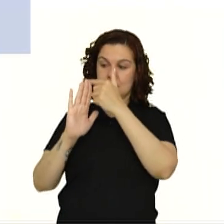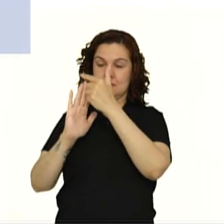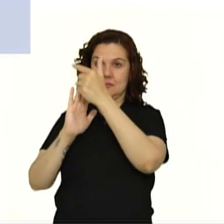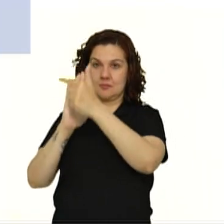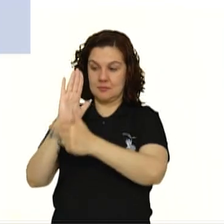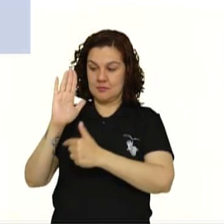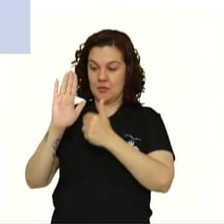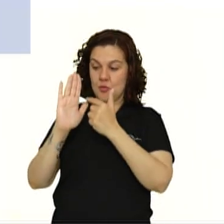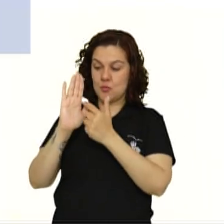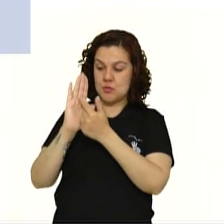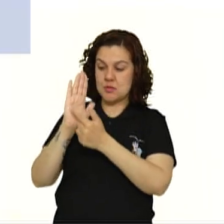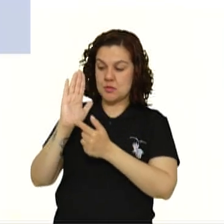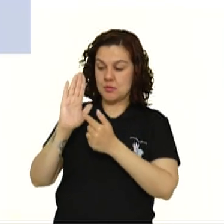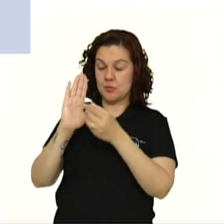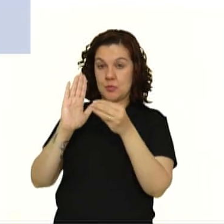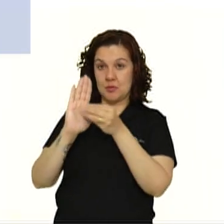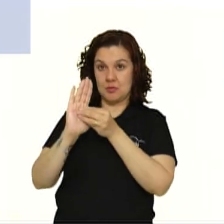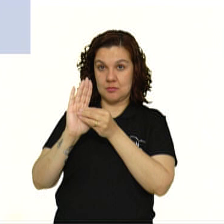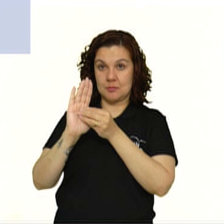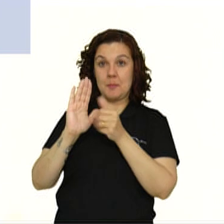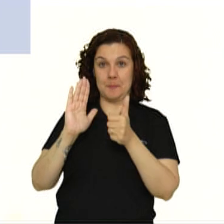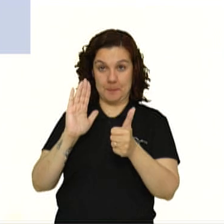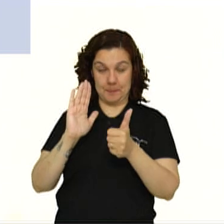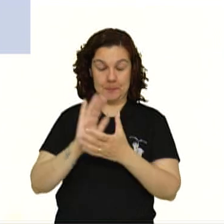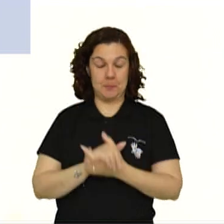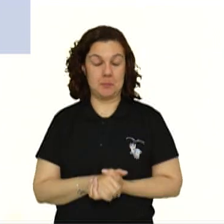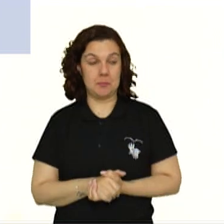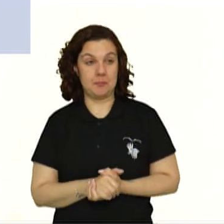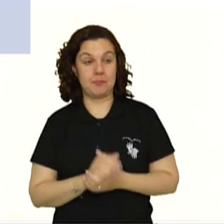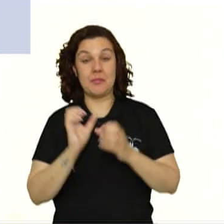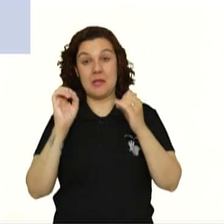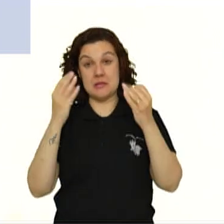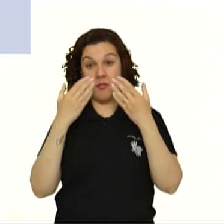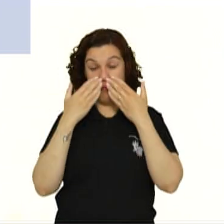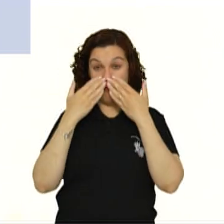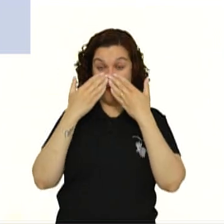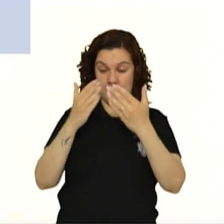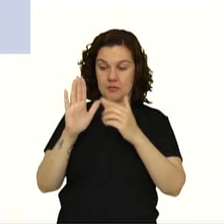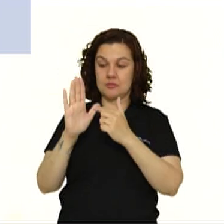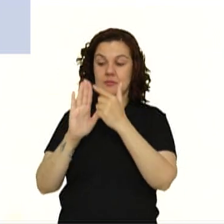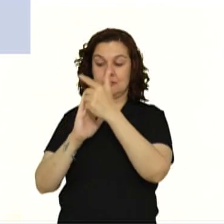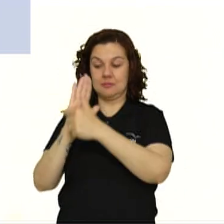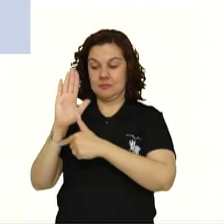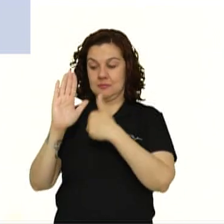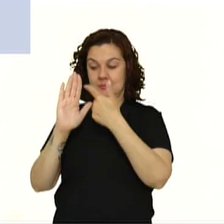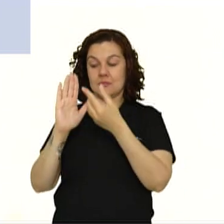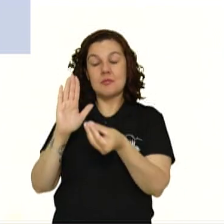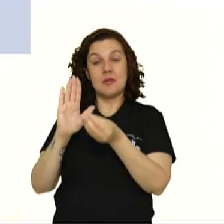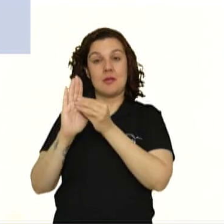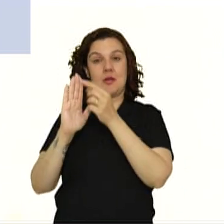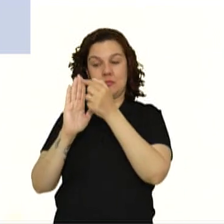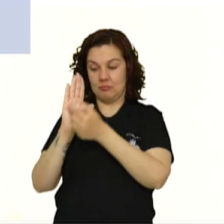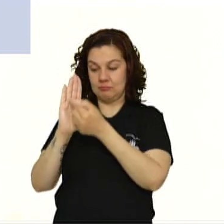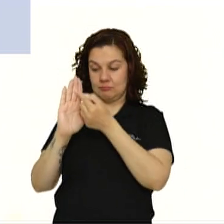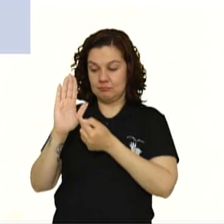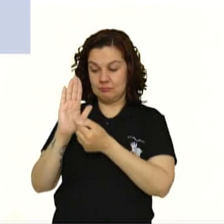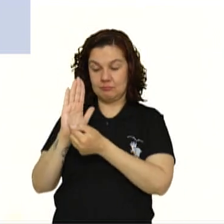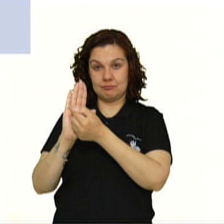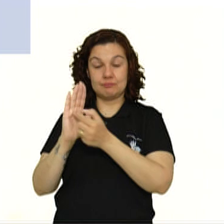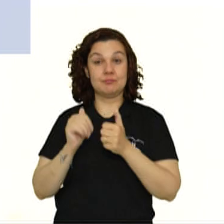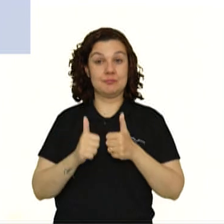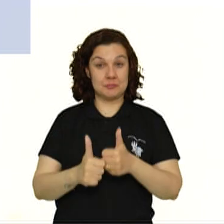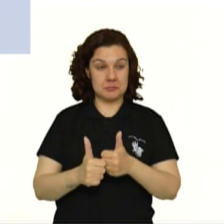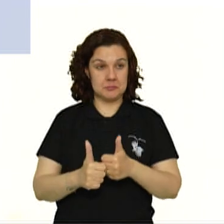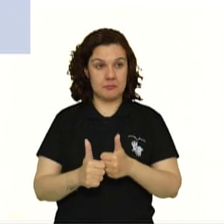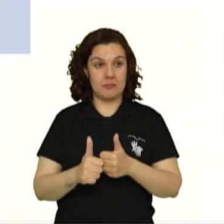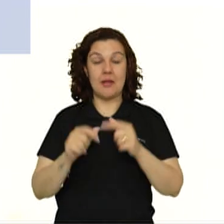a circunferência está dentro, tá bom? E se a circunferência está fora, quem está dentro é o polígono, tá bom?